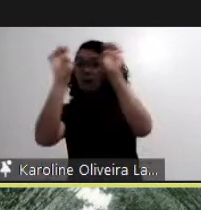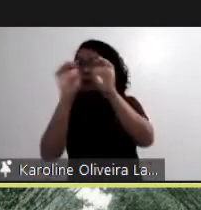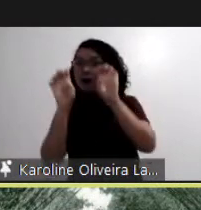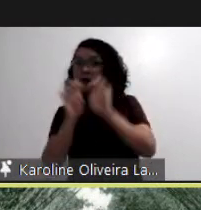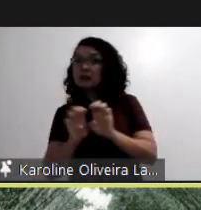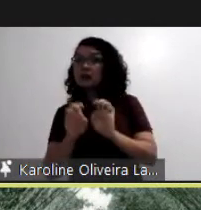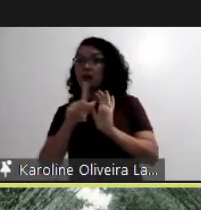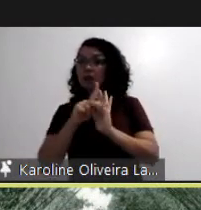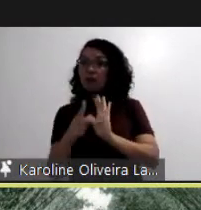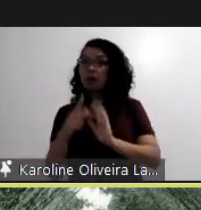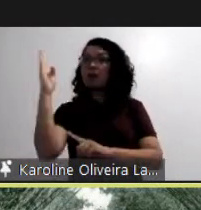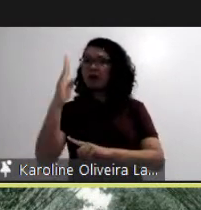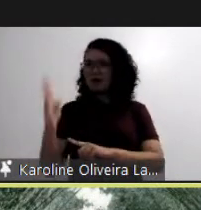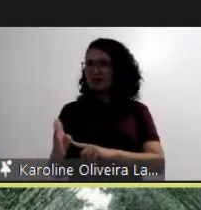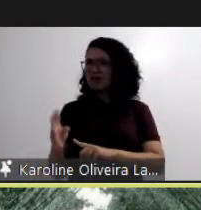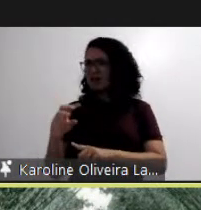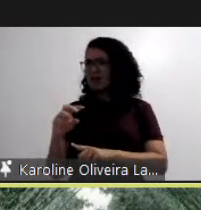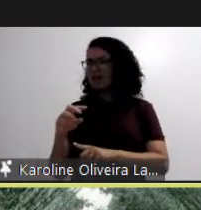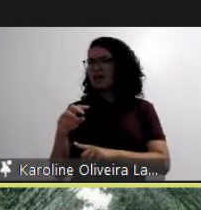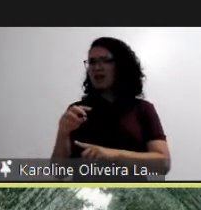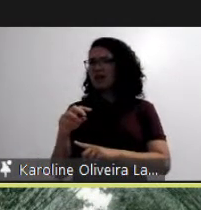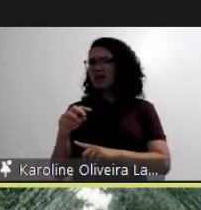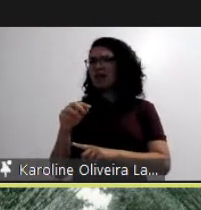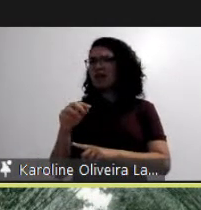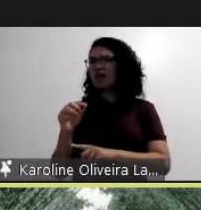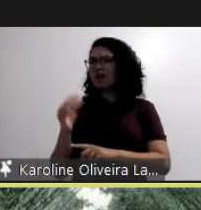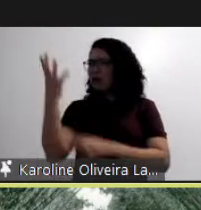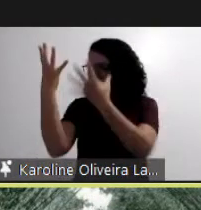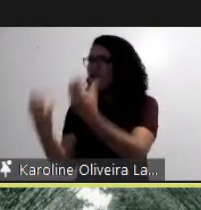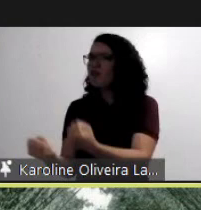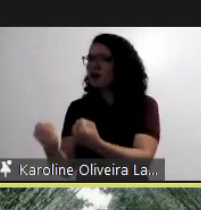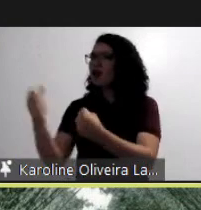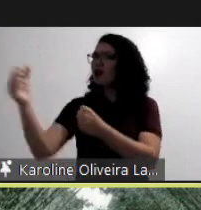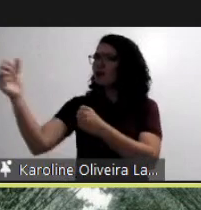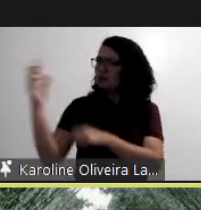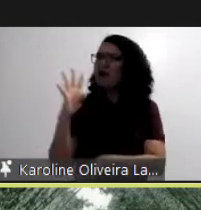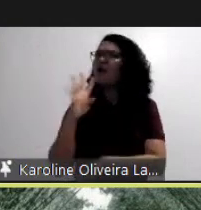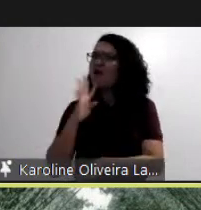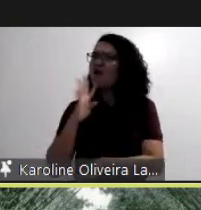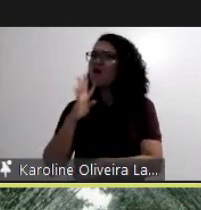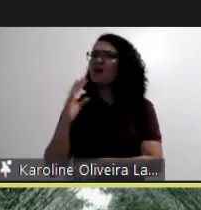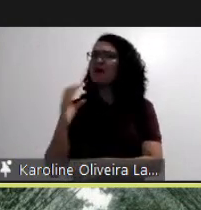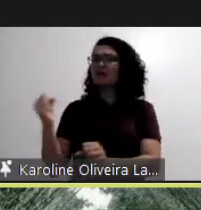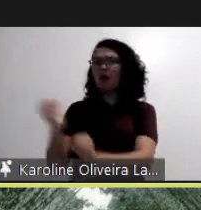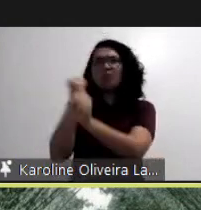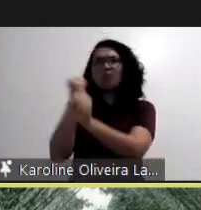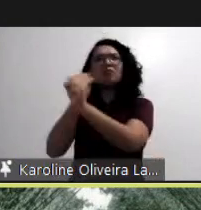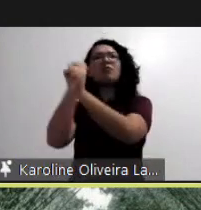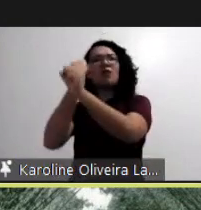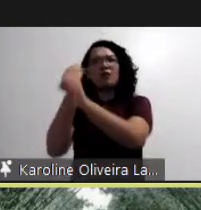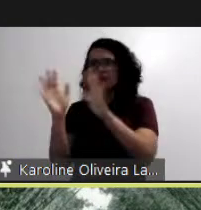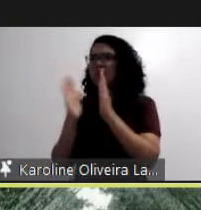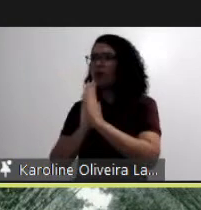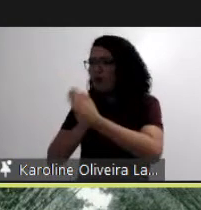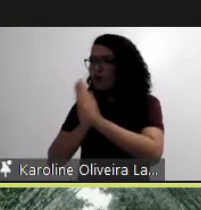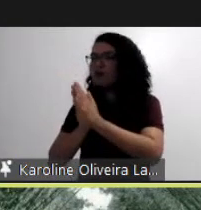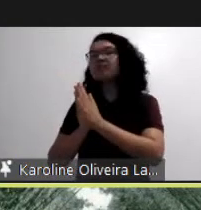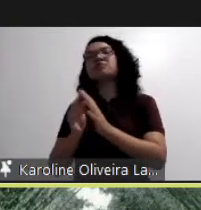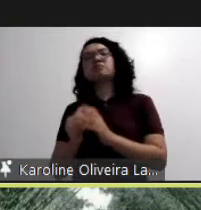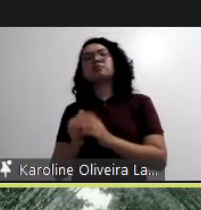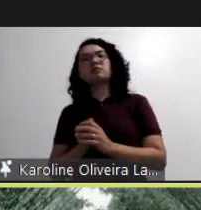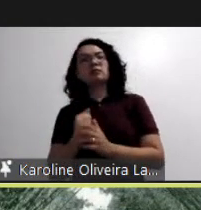moderna em Istambul, e disse, vamos lá visitar esta obra. E desviaram no percurso e fomos ver essa